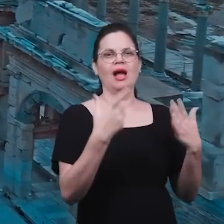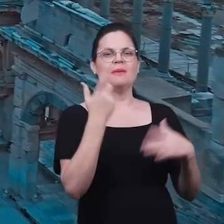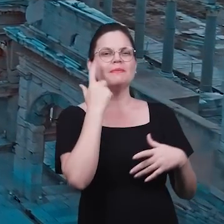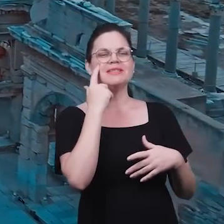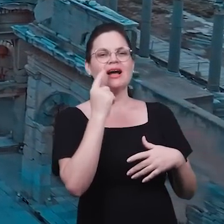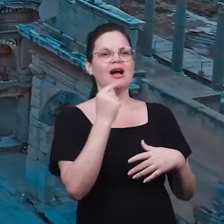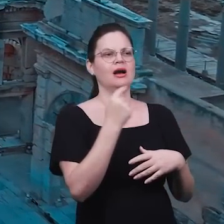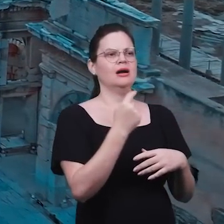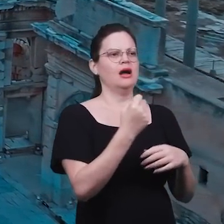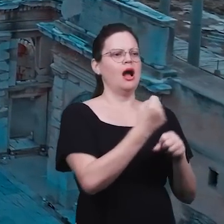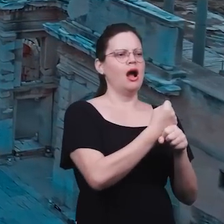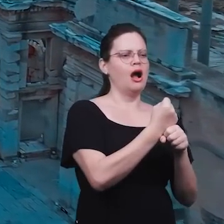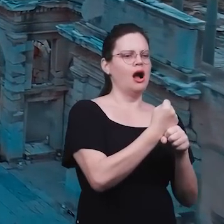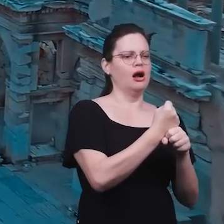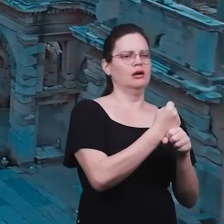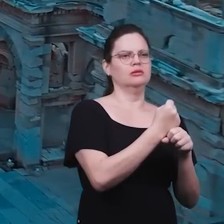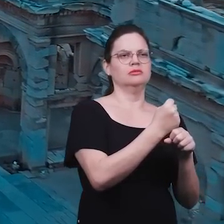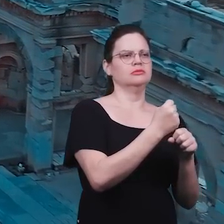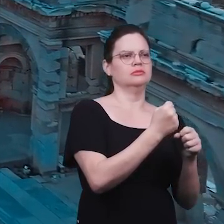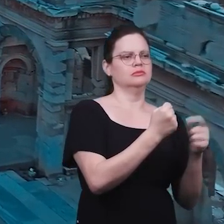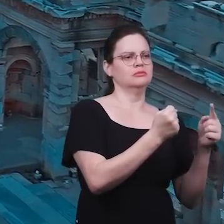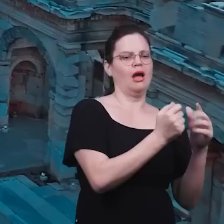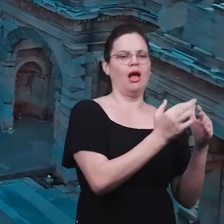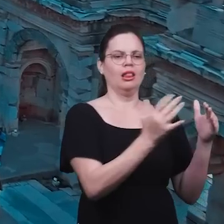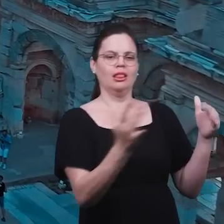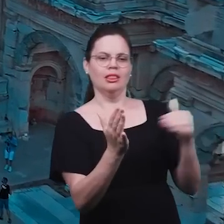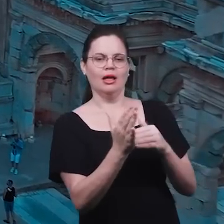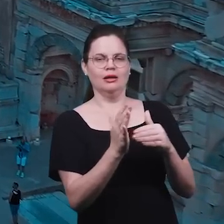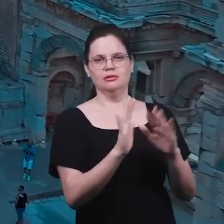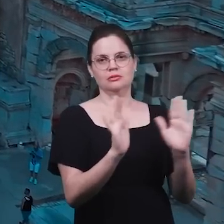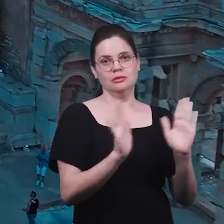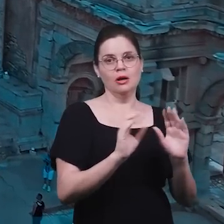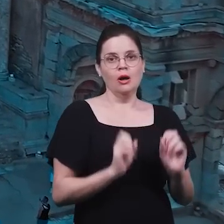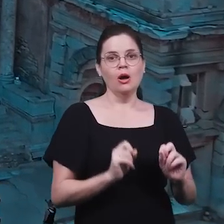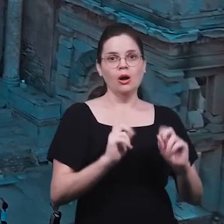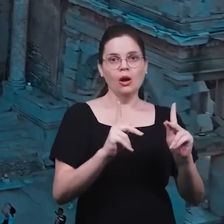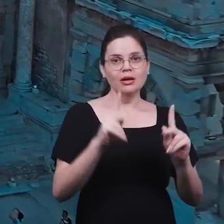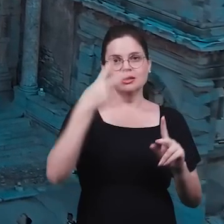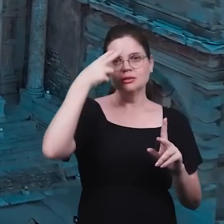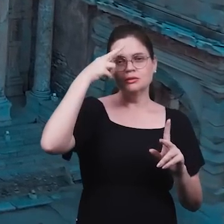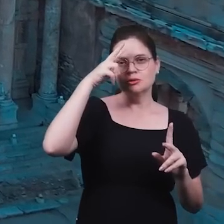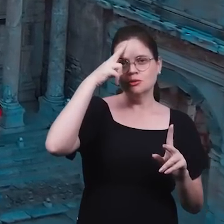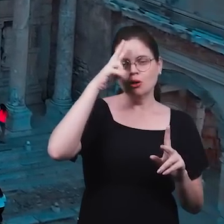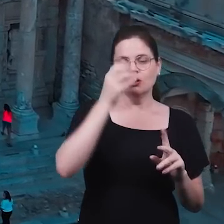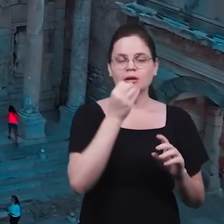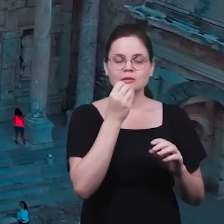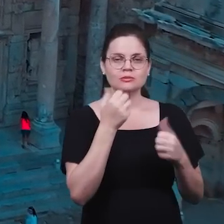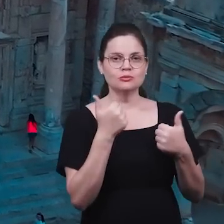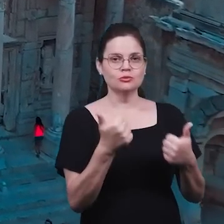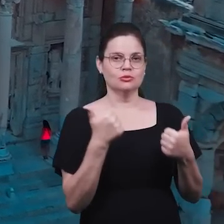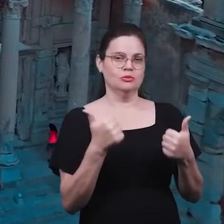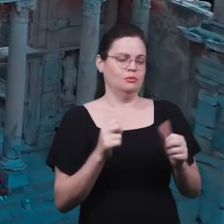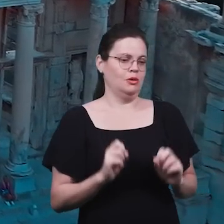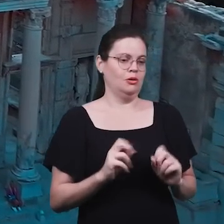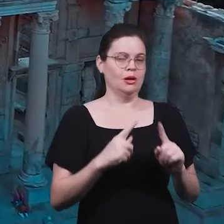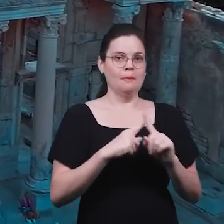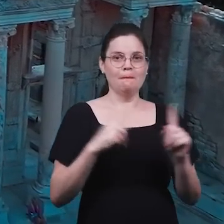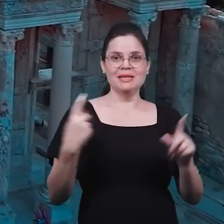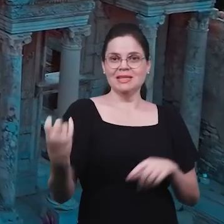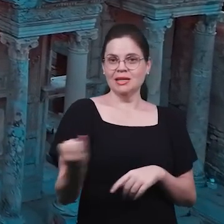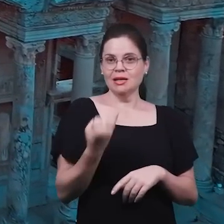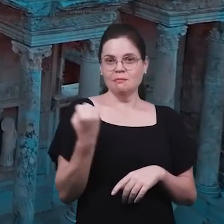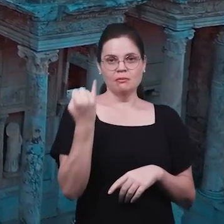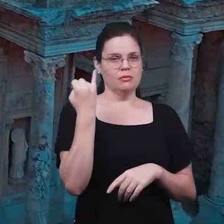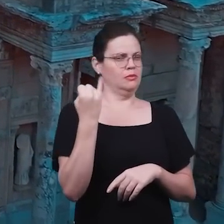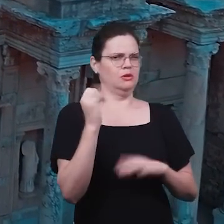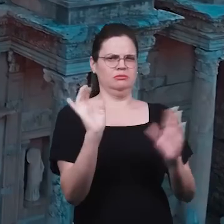ao ano tal. É uma boa referência, mas não é isso não é importante, historicamente não